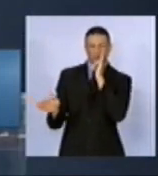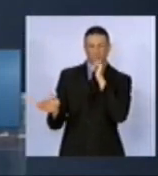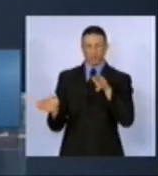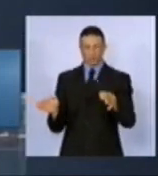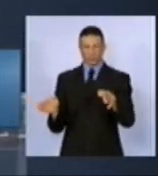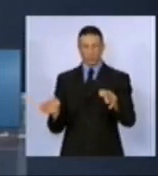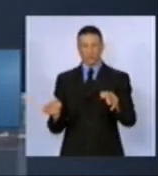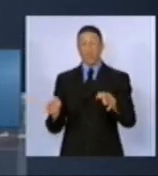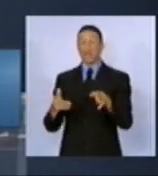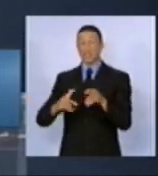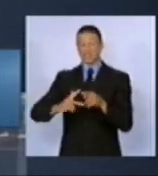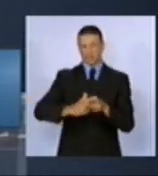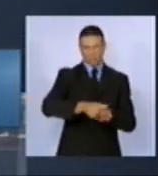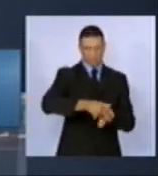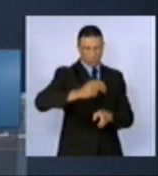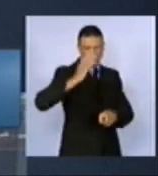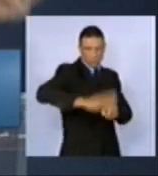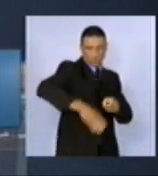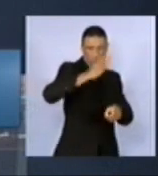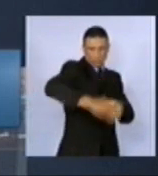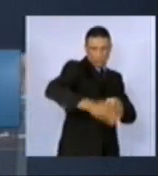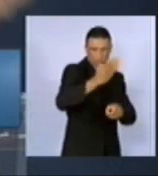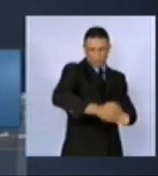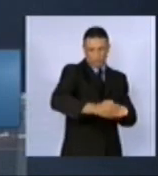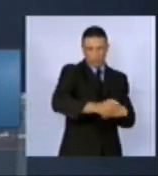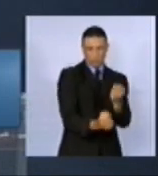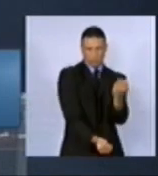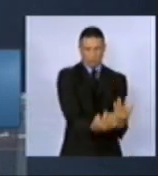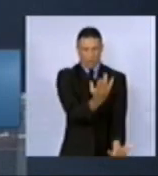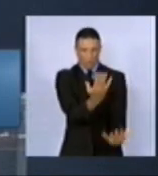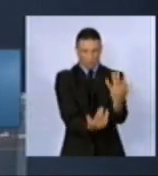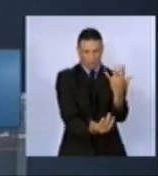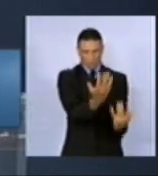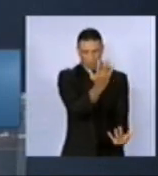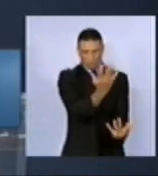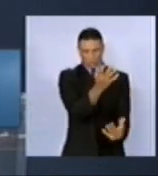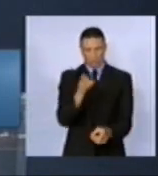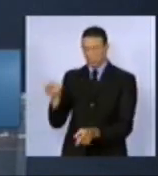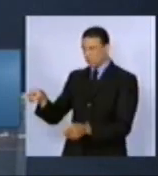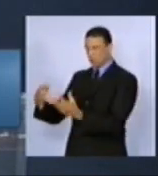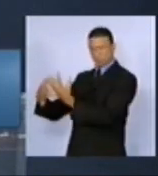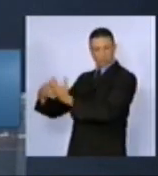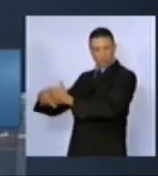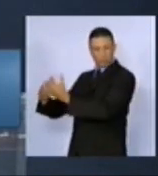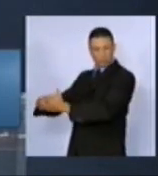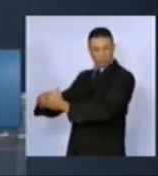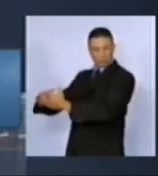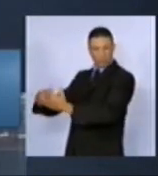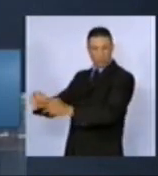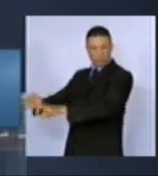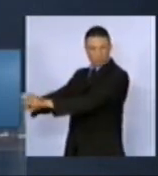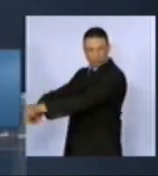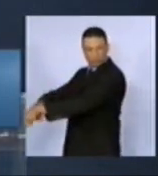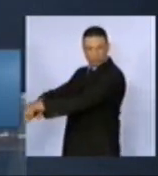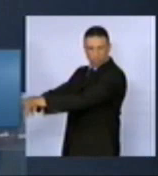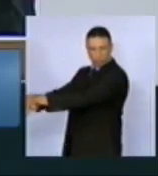coita manual com a queima é colheita mecânica sem a queima isso o que estamos discutindo